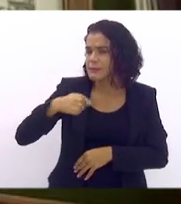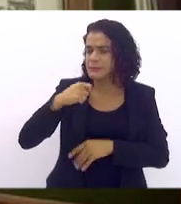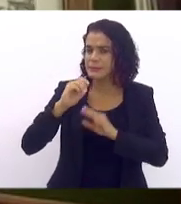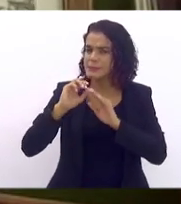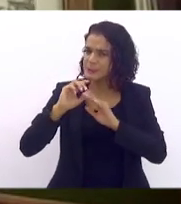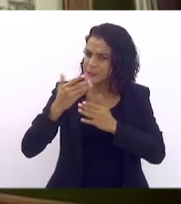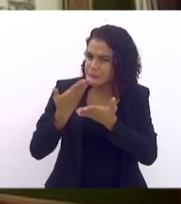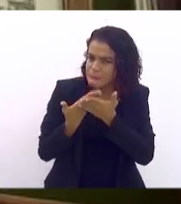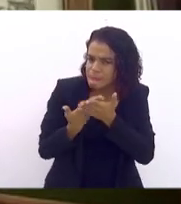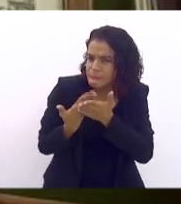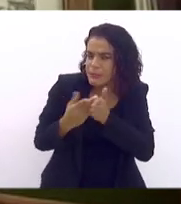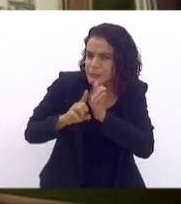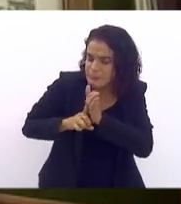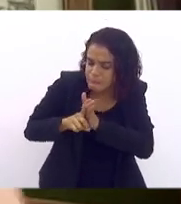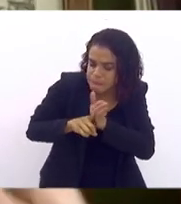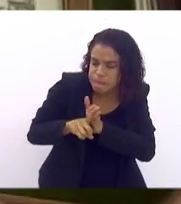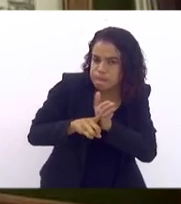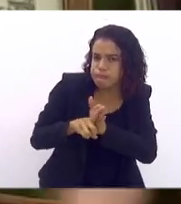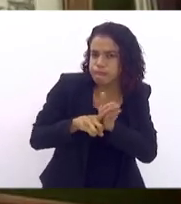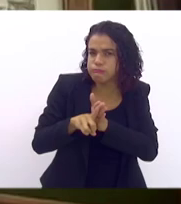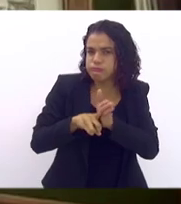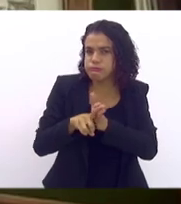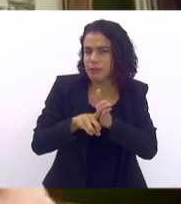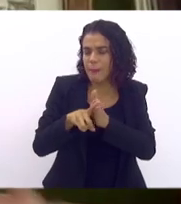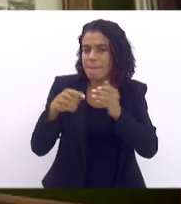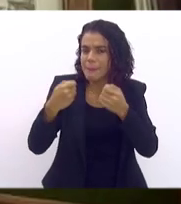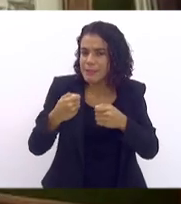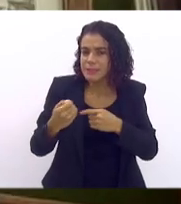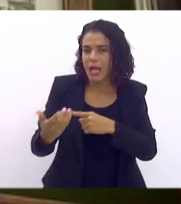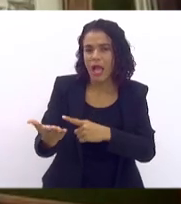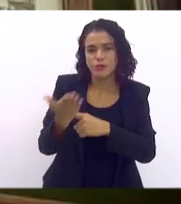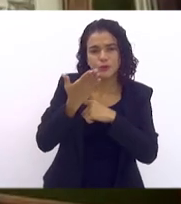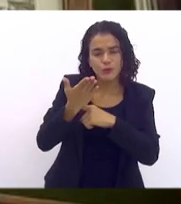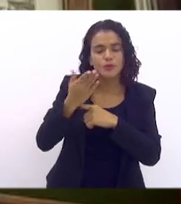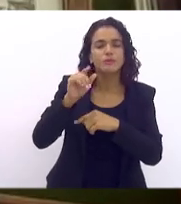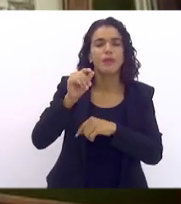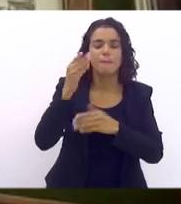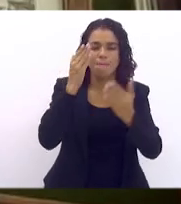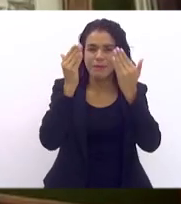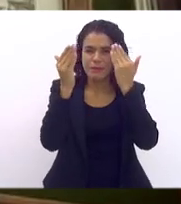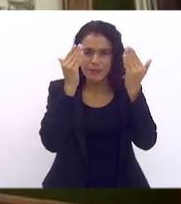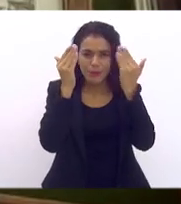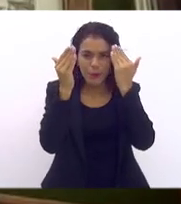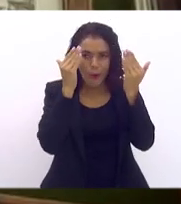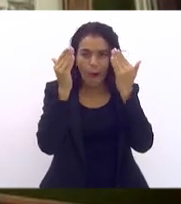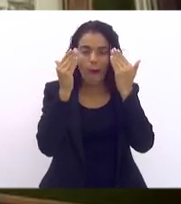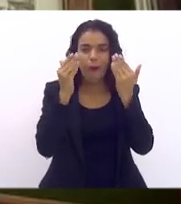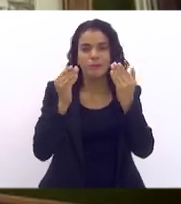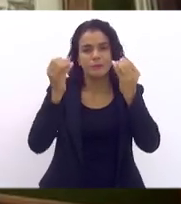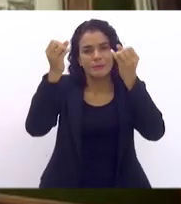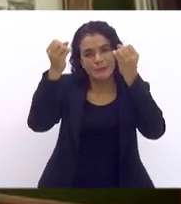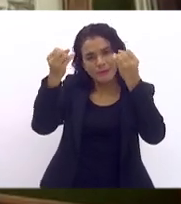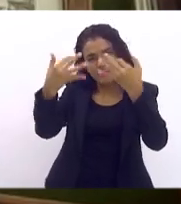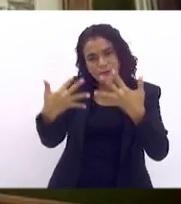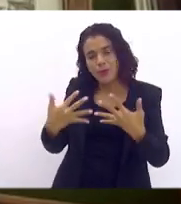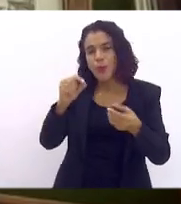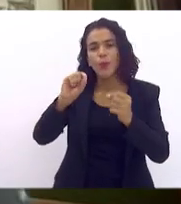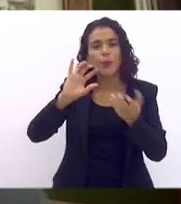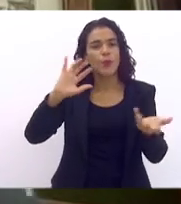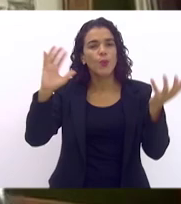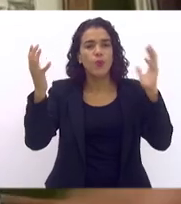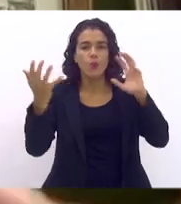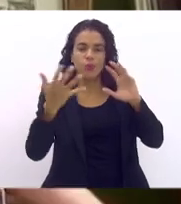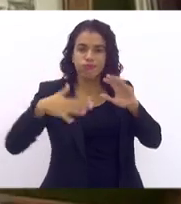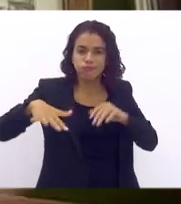precisa entender onde seu filho está. Precisamos da ajuda das psicólogas, né, para que expliquem o que, que está acontecendo,